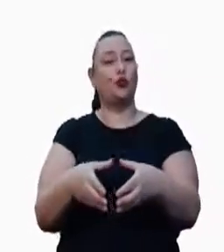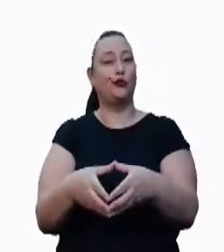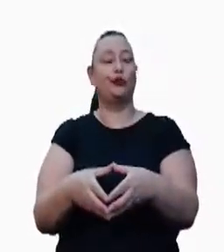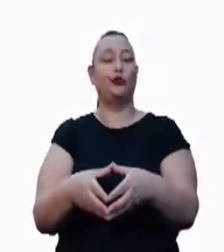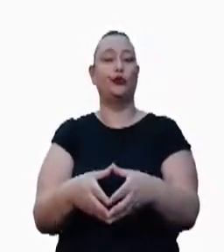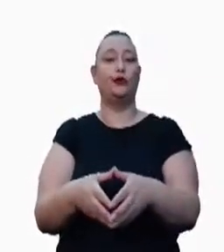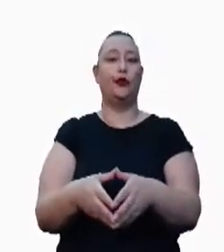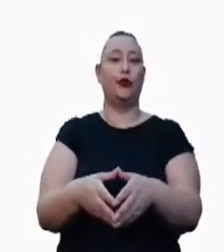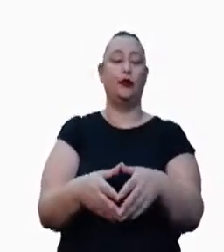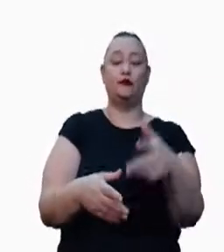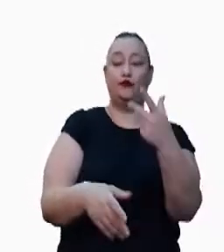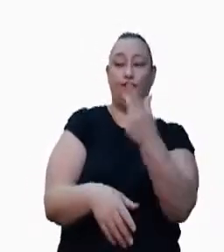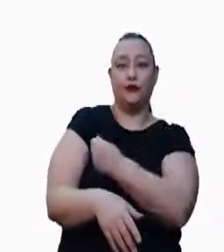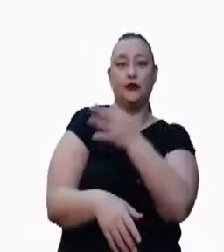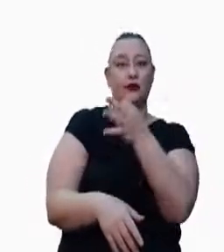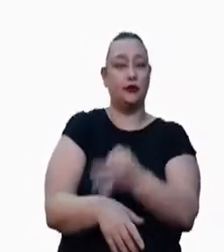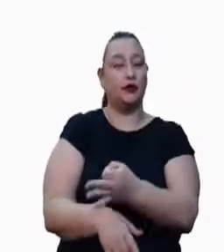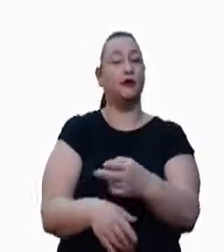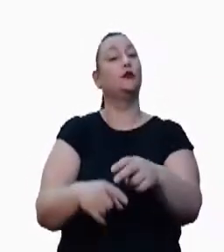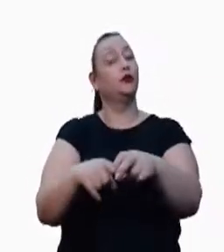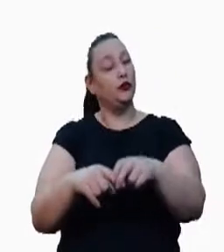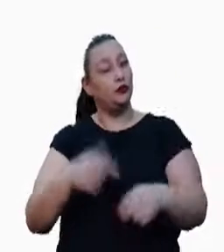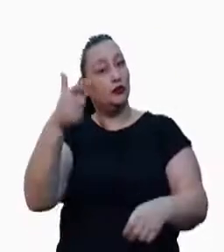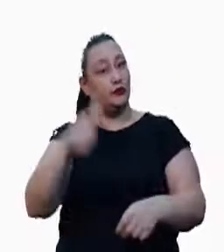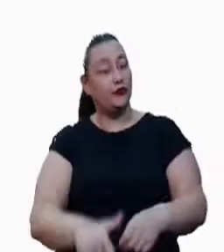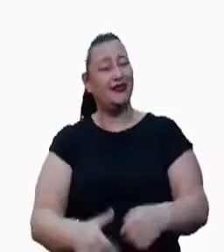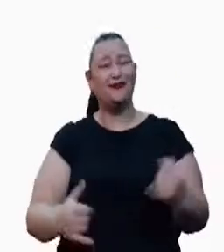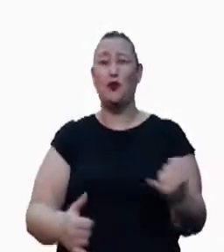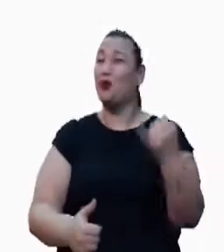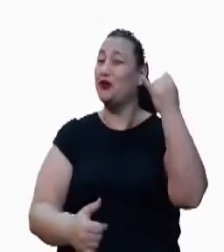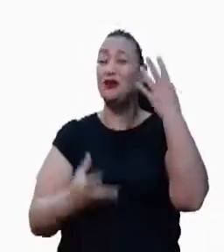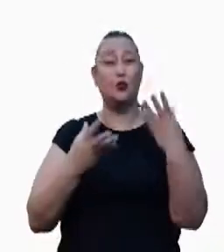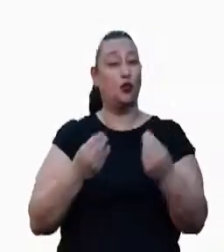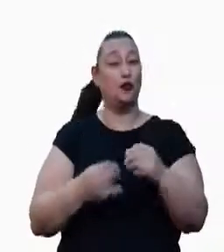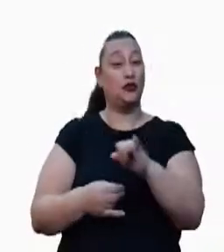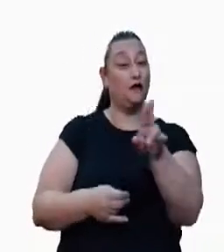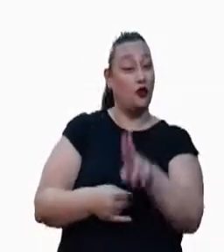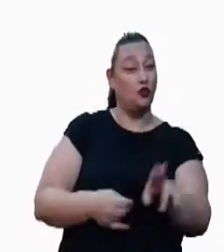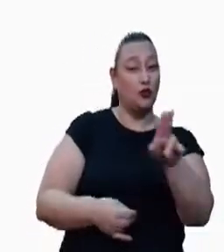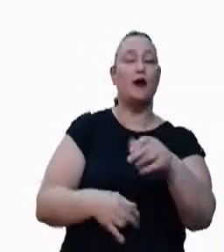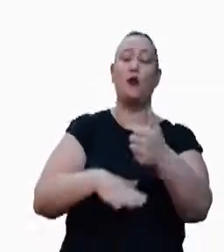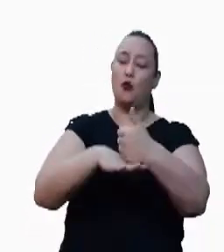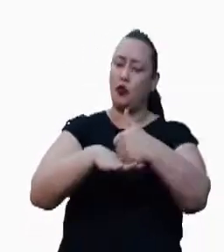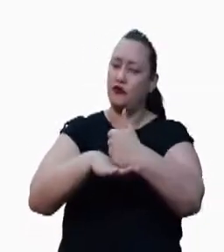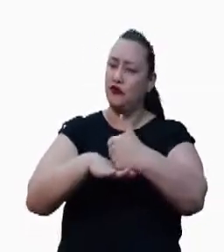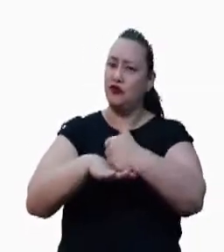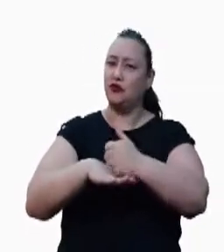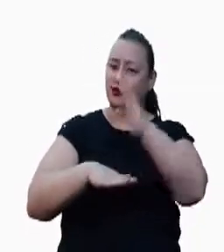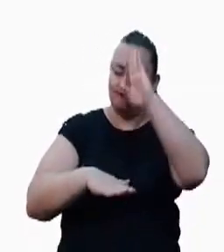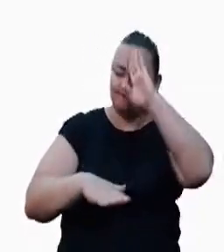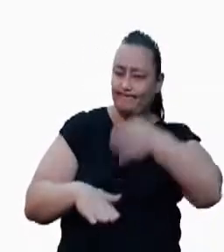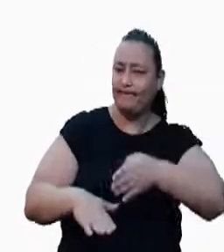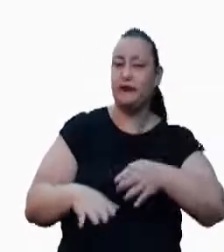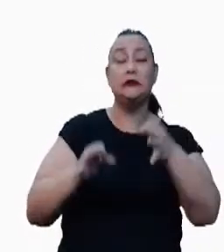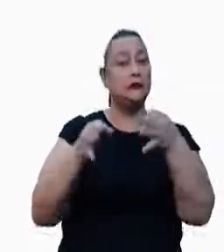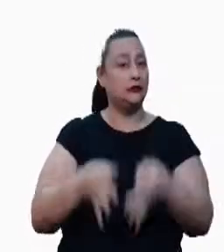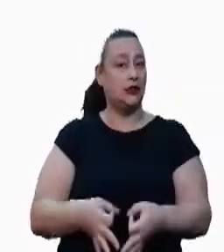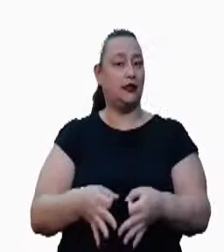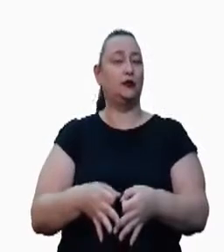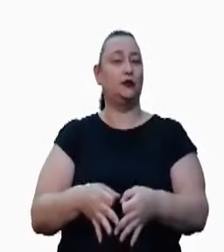para fazer a aplicação. Então, por isso, de novo, é muito importante que quem utilize seja um profissional habilitado